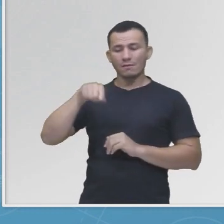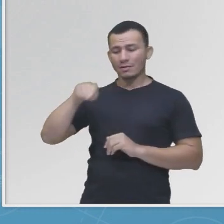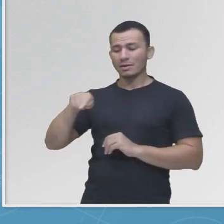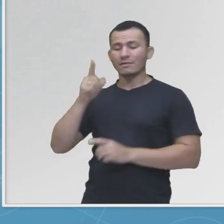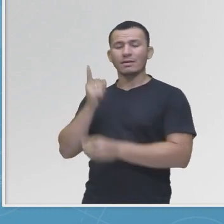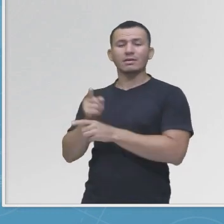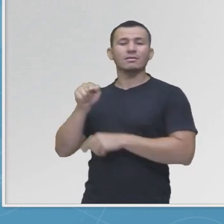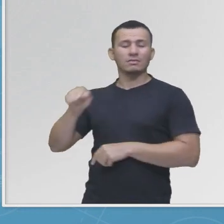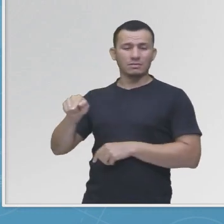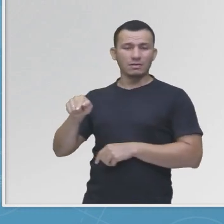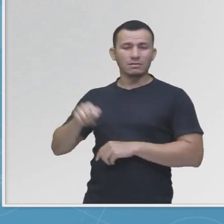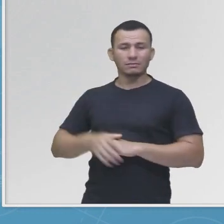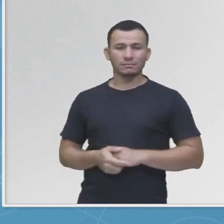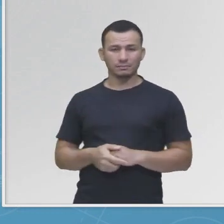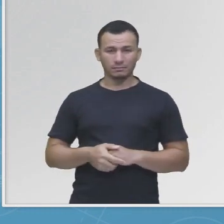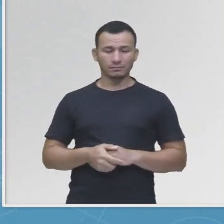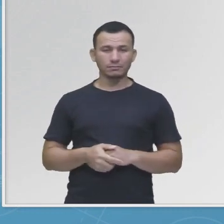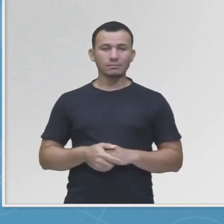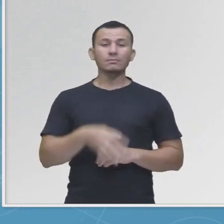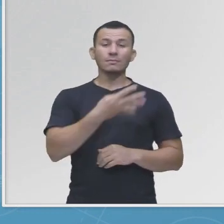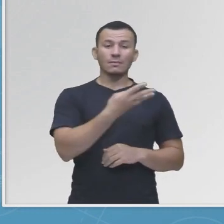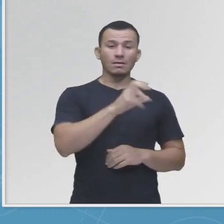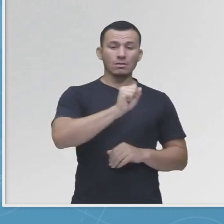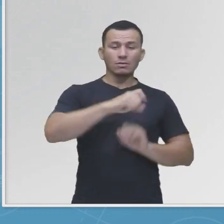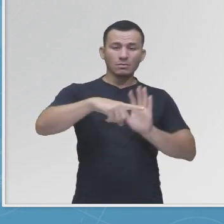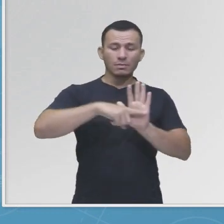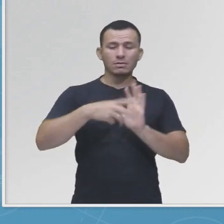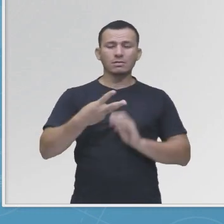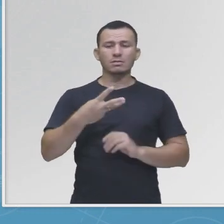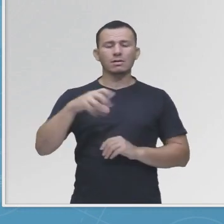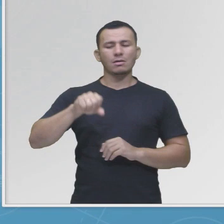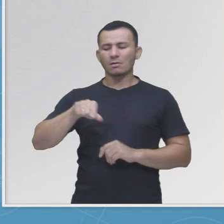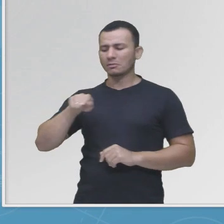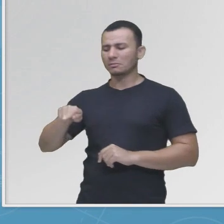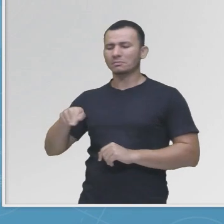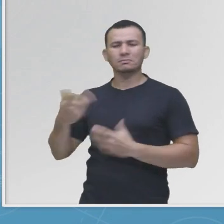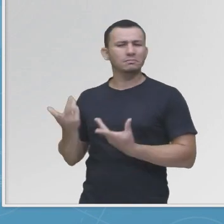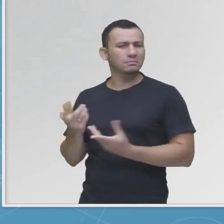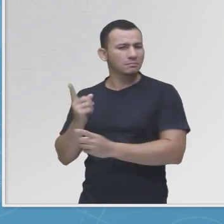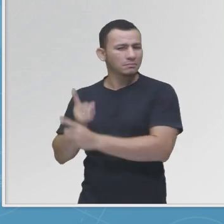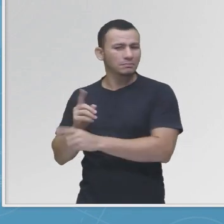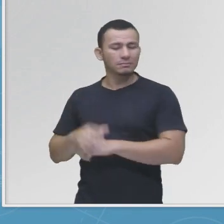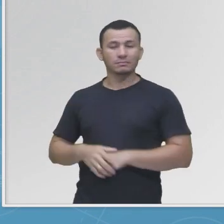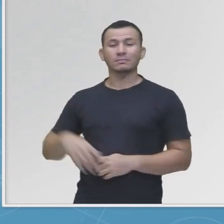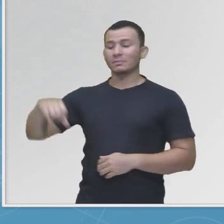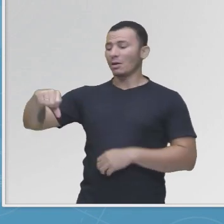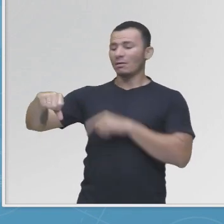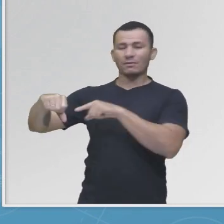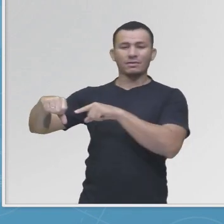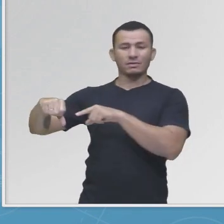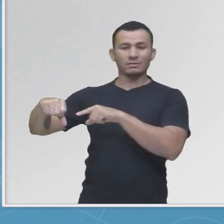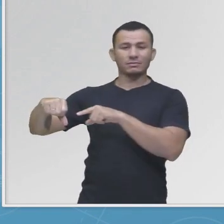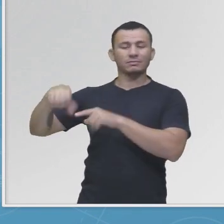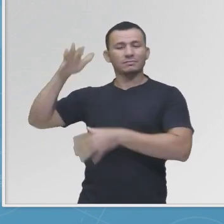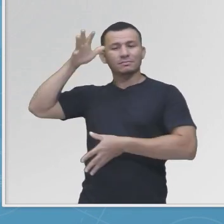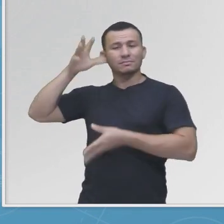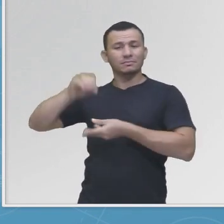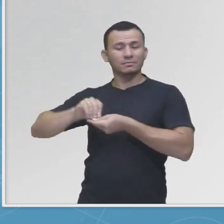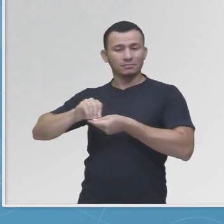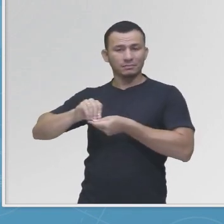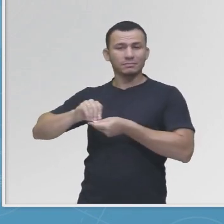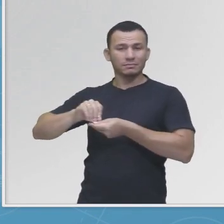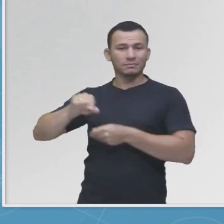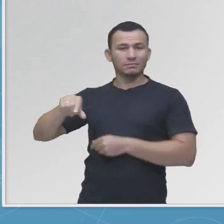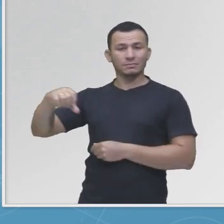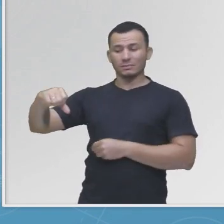ônibus. 48 menos 39, 9. Perfeito? Nós temos